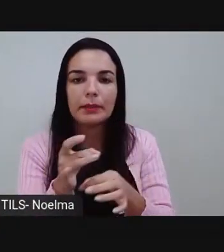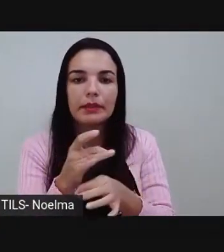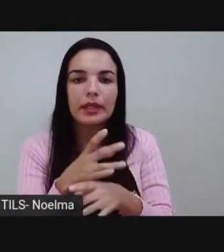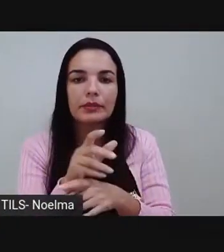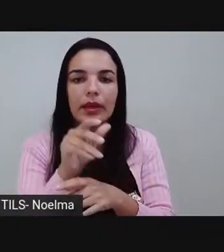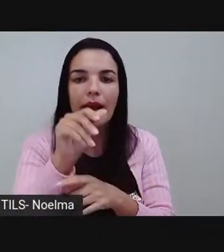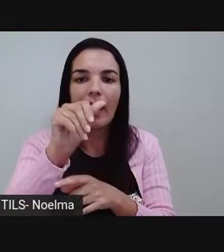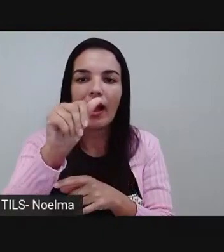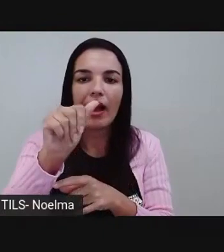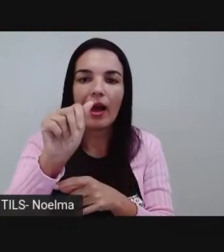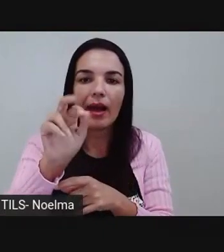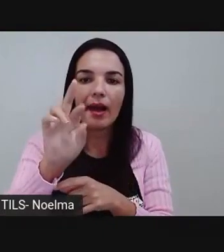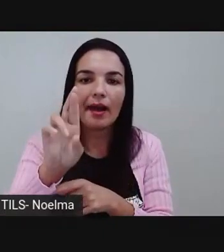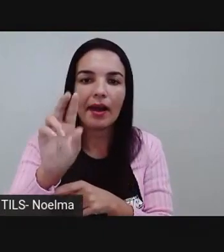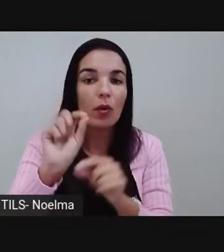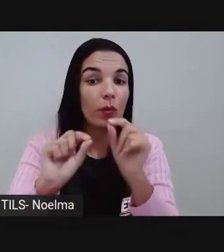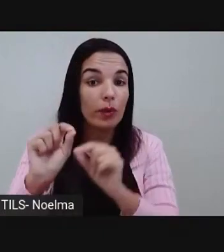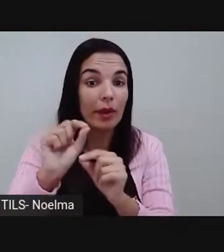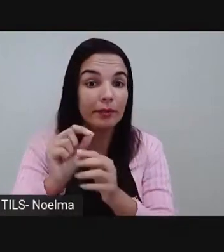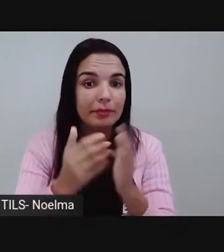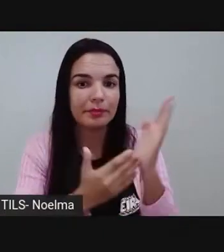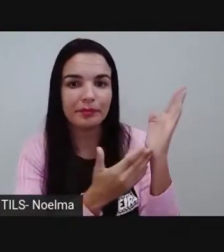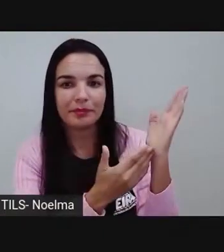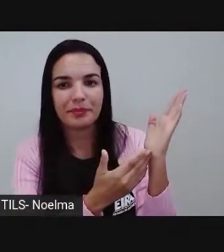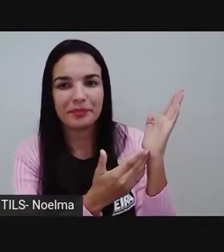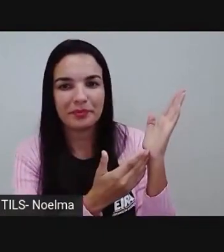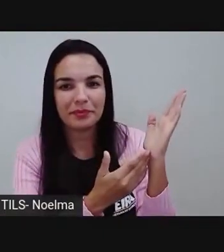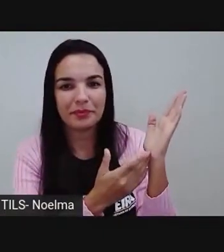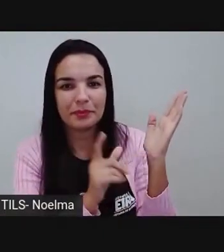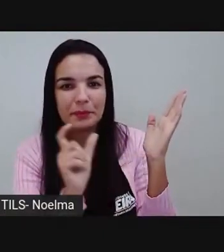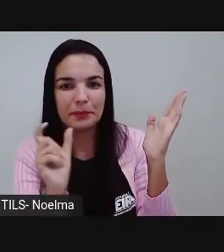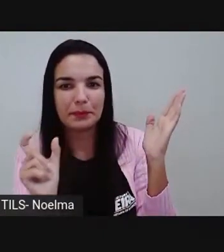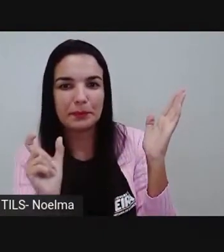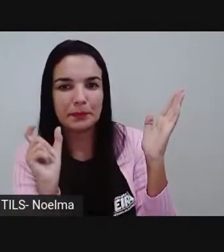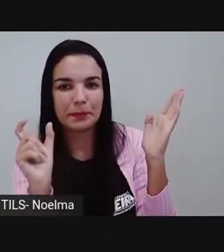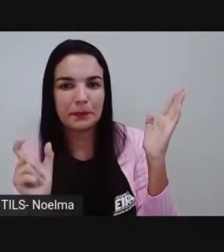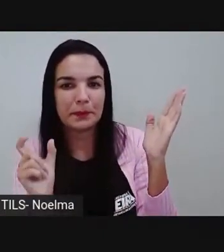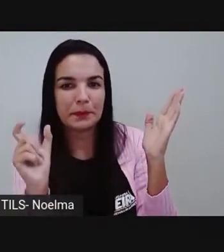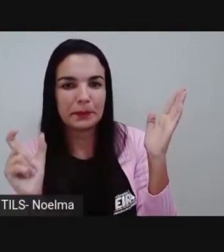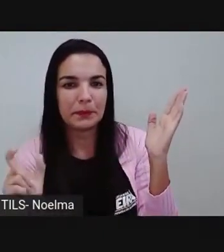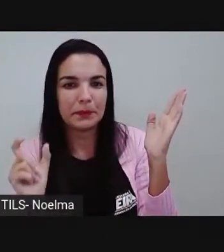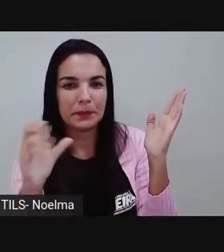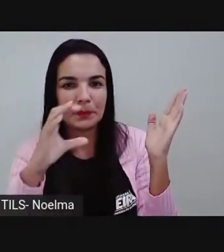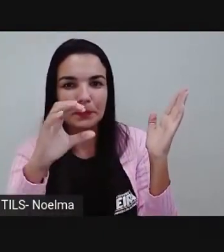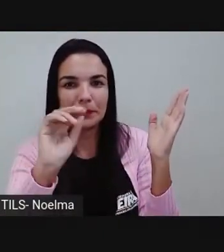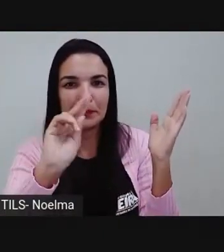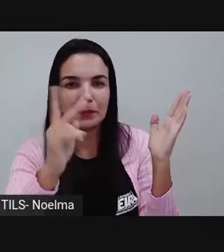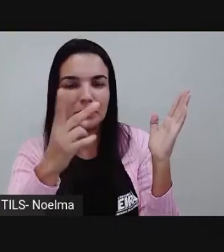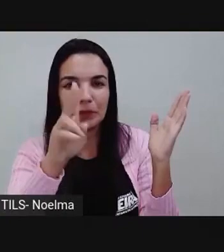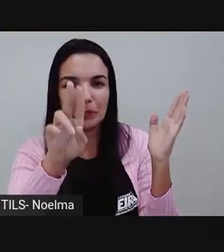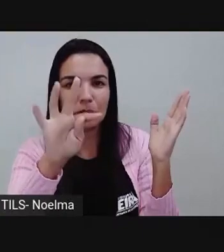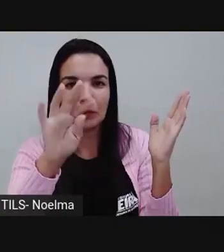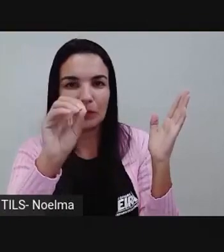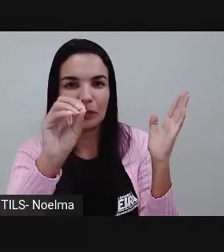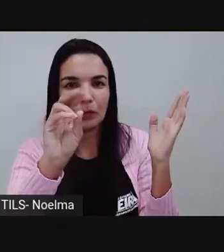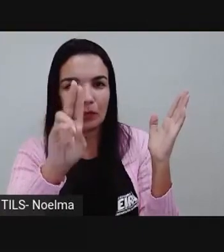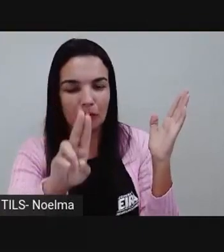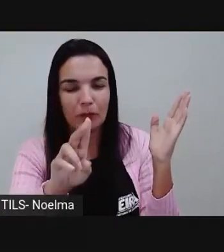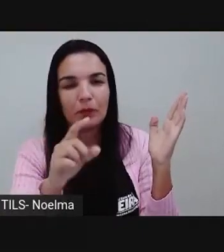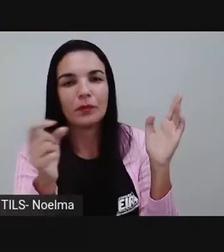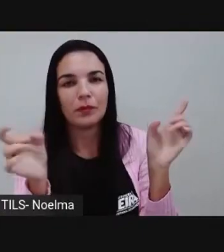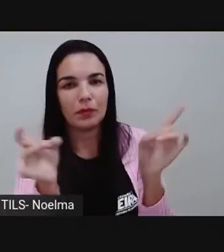Quais são? Chutou, porque o verbo é chutar. Ação, indicação, chutar. E termina em